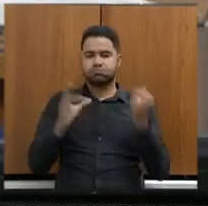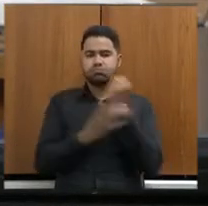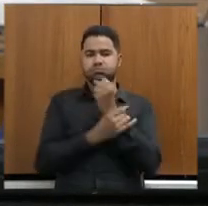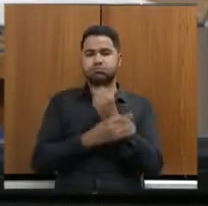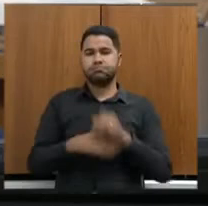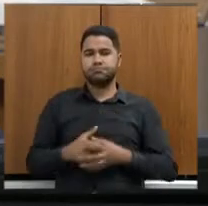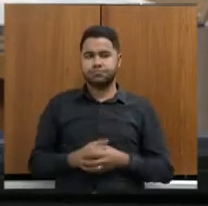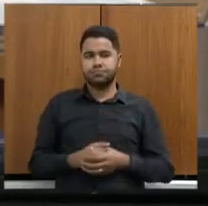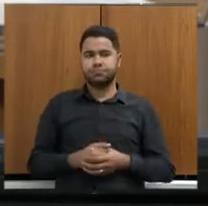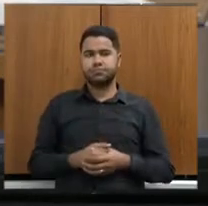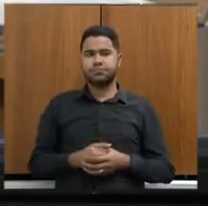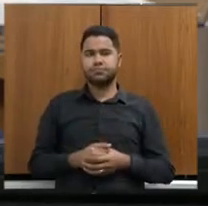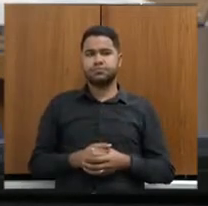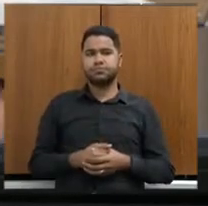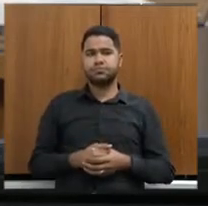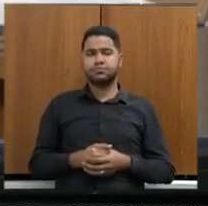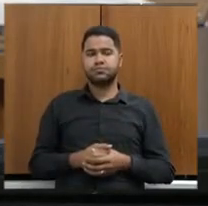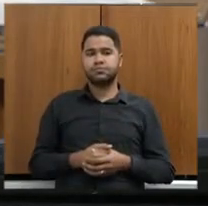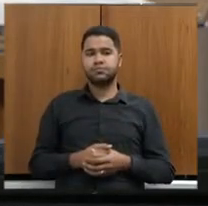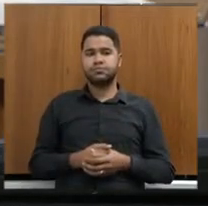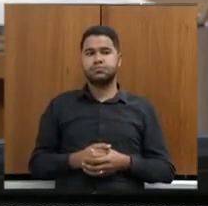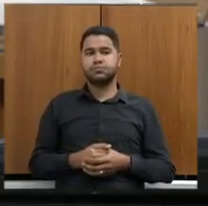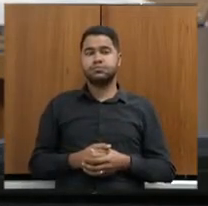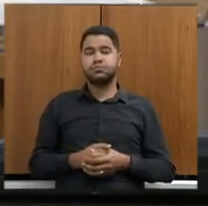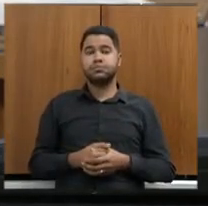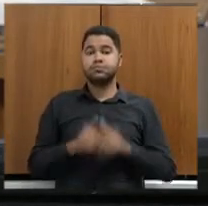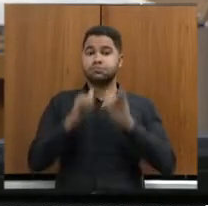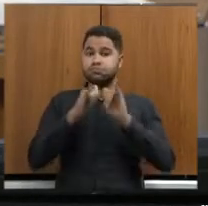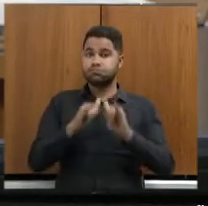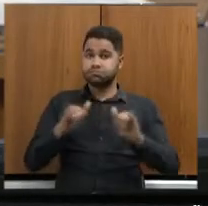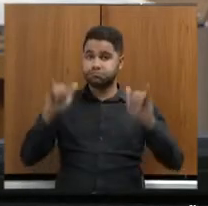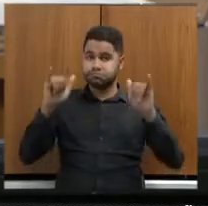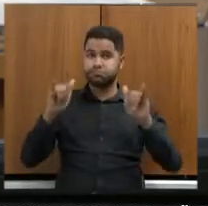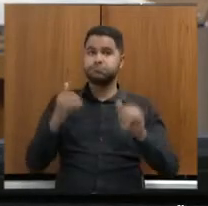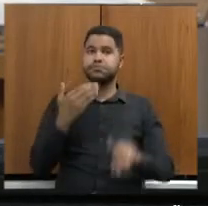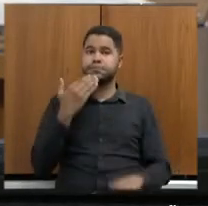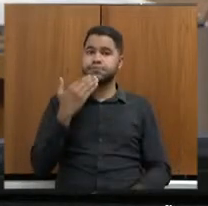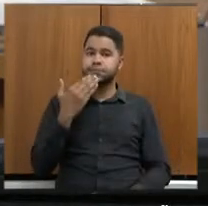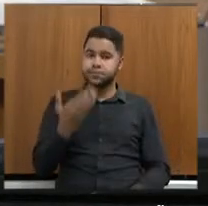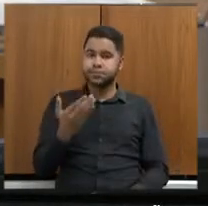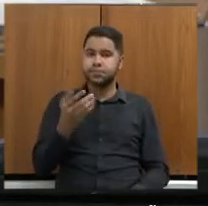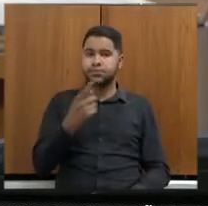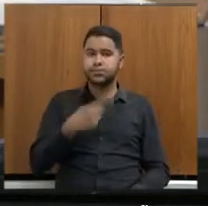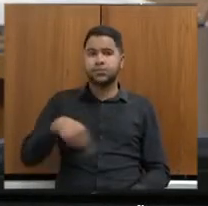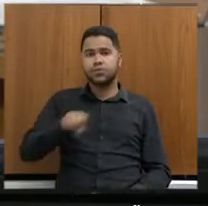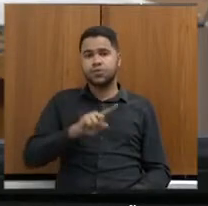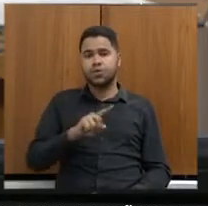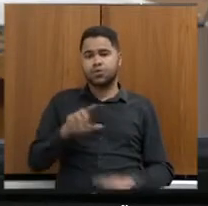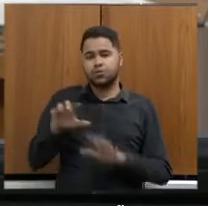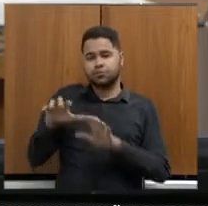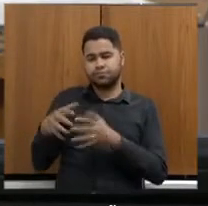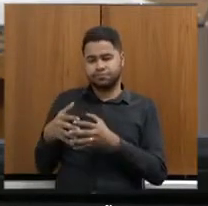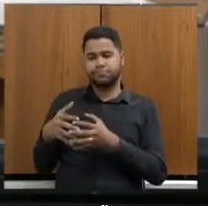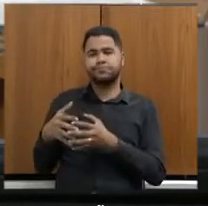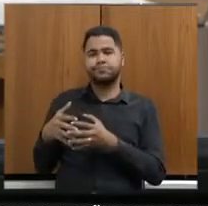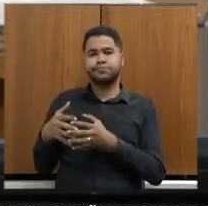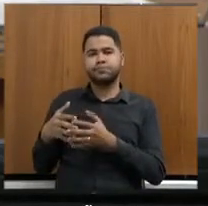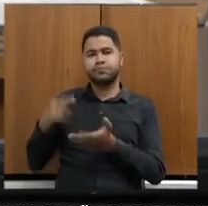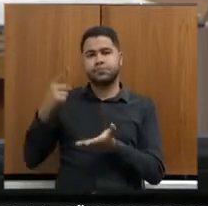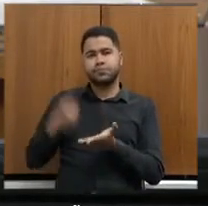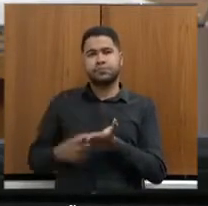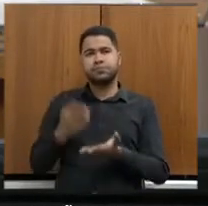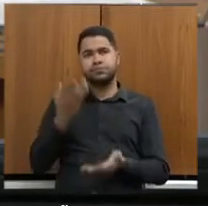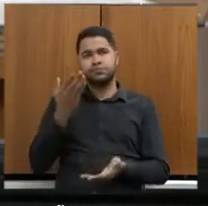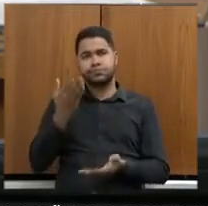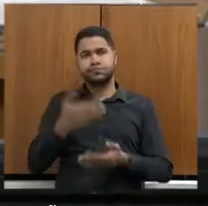Então é eu vou te avisar vou pedir ao Nosso pessoal tá do gabinete que marco com